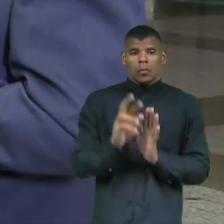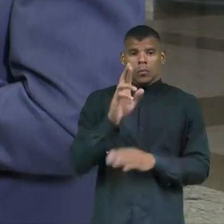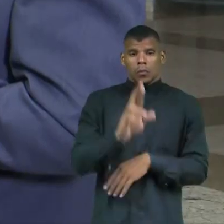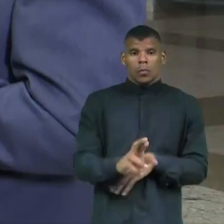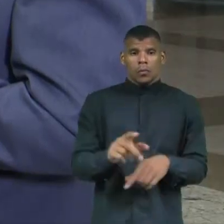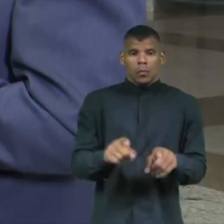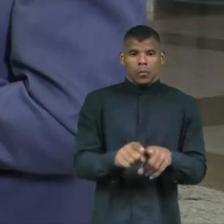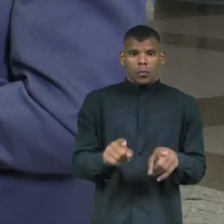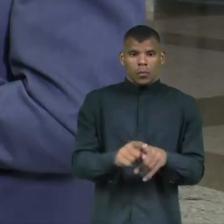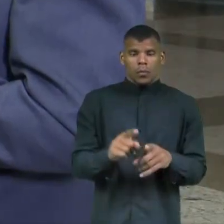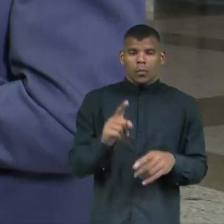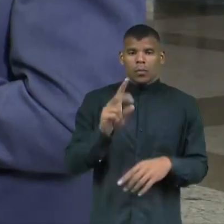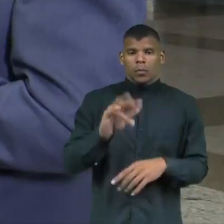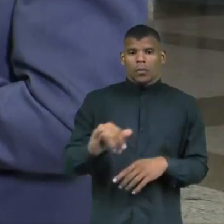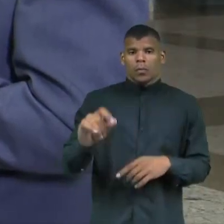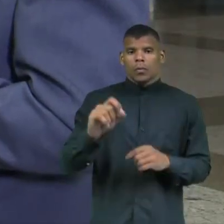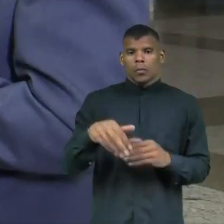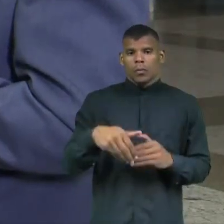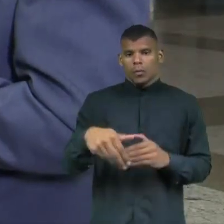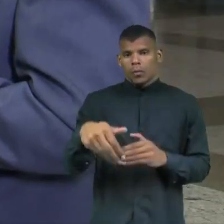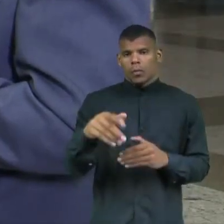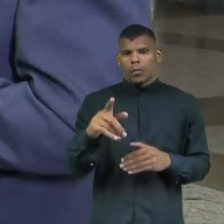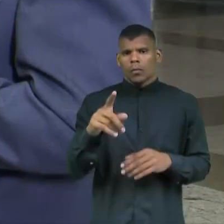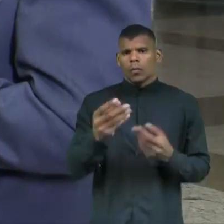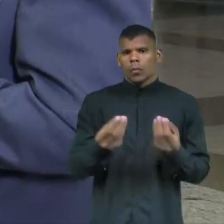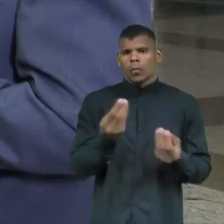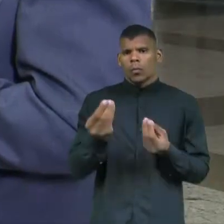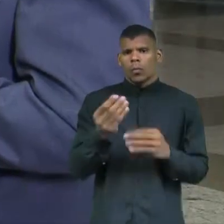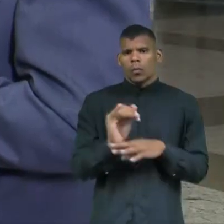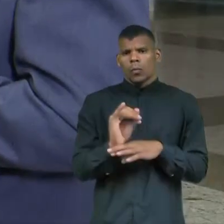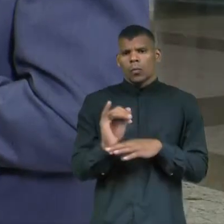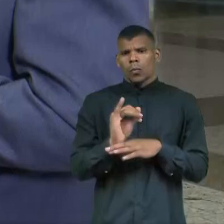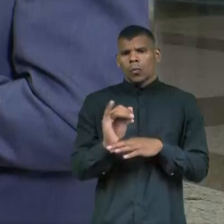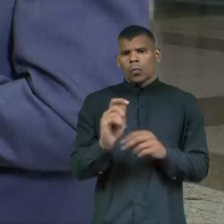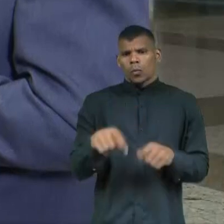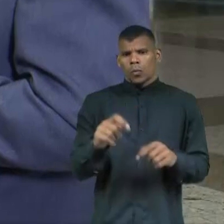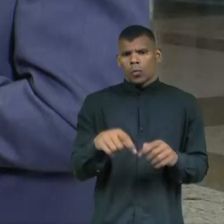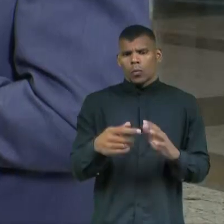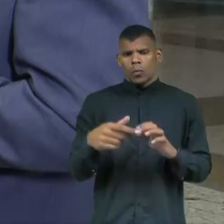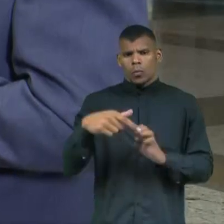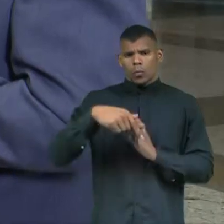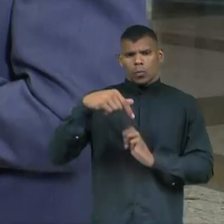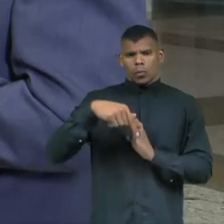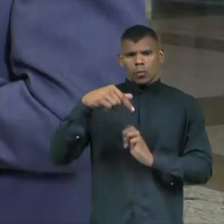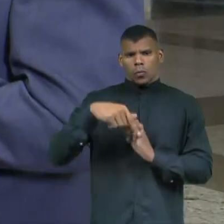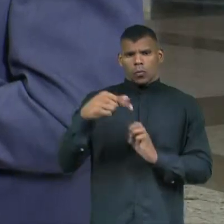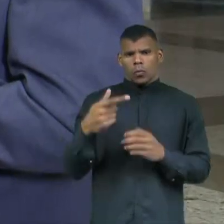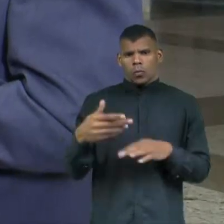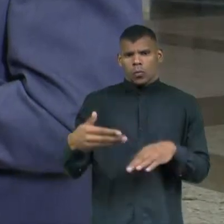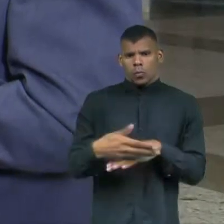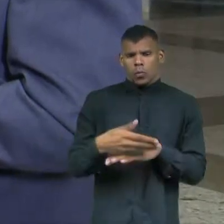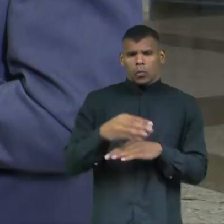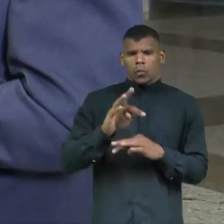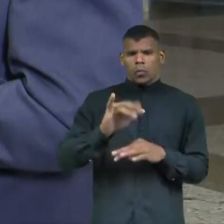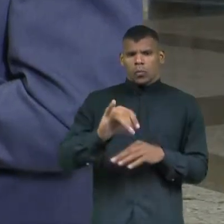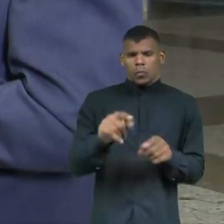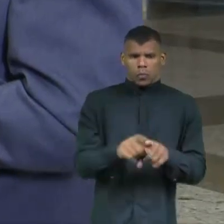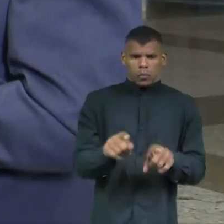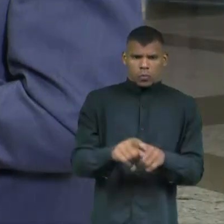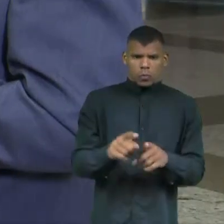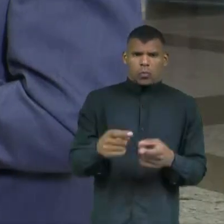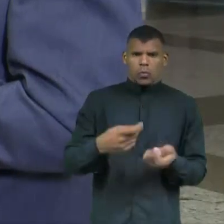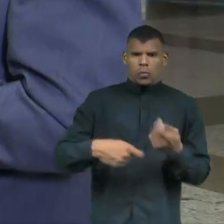vai ser ali dito maneiras de como você pode ser empreendedora, de você entrar na TI também, de mercado para